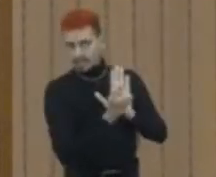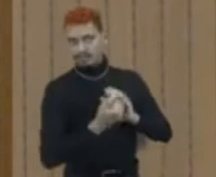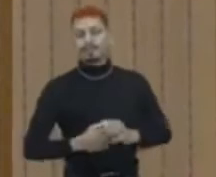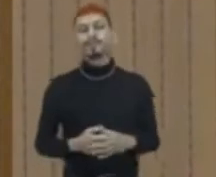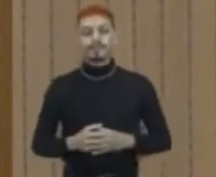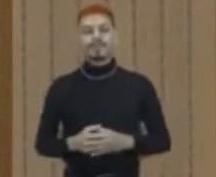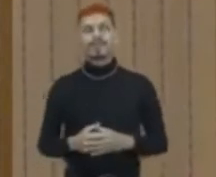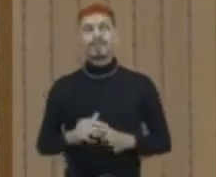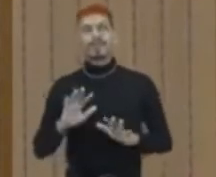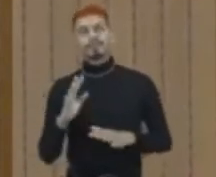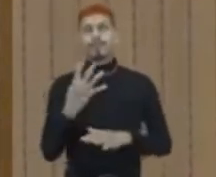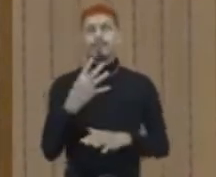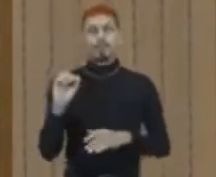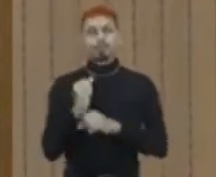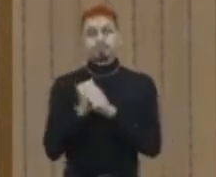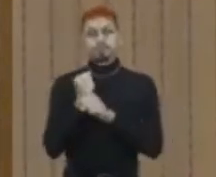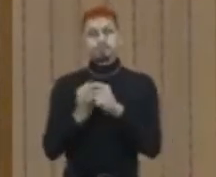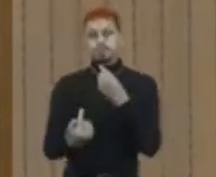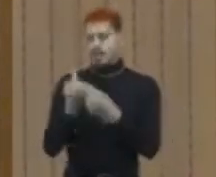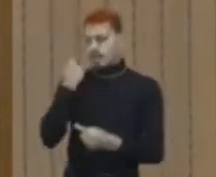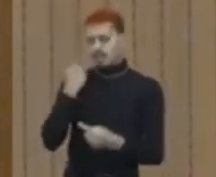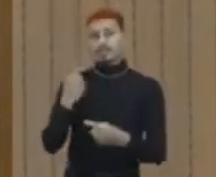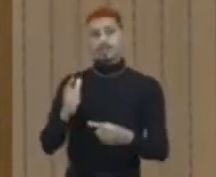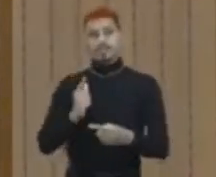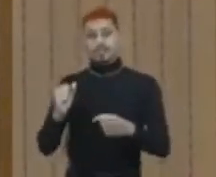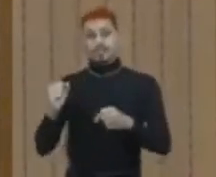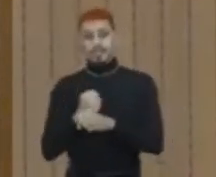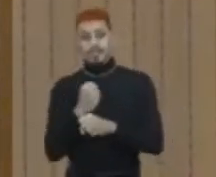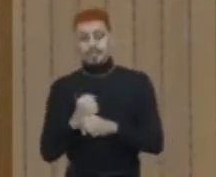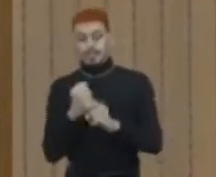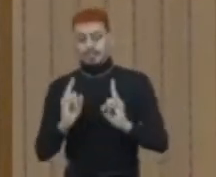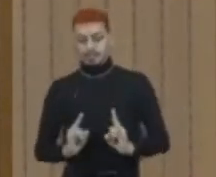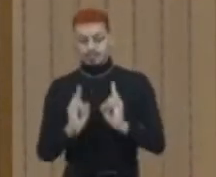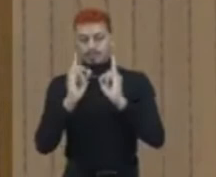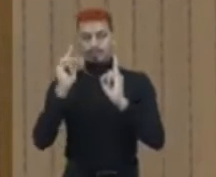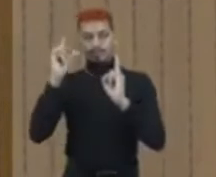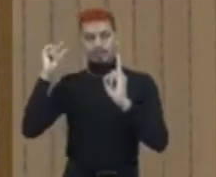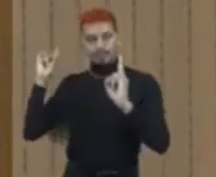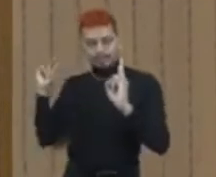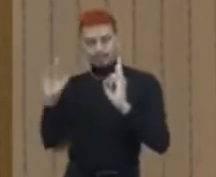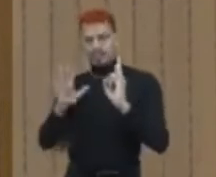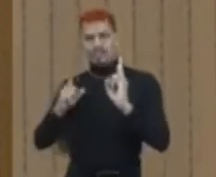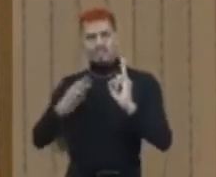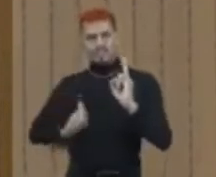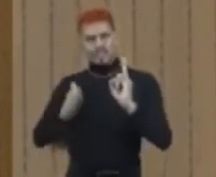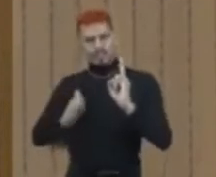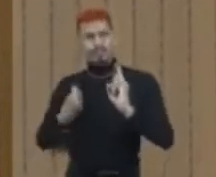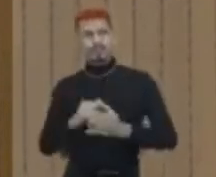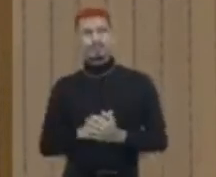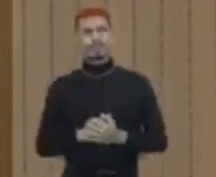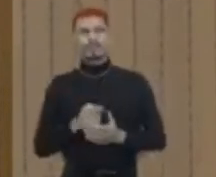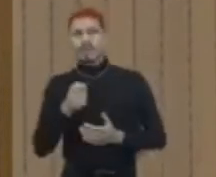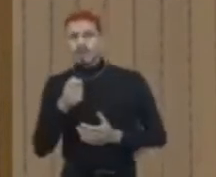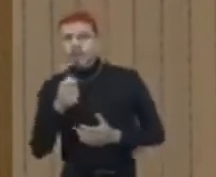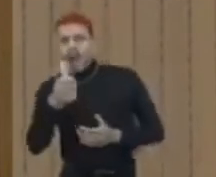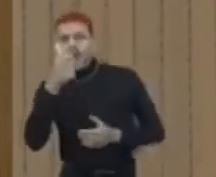40 anos atrás, se inaugurou o prédio anterior, quase que a gente consegue inaugurar